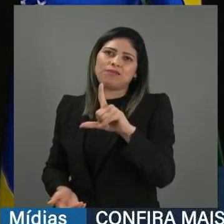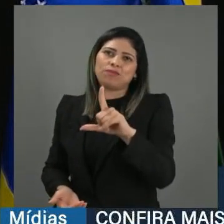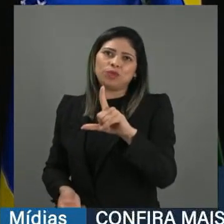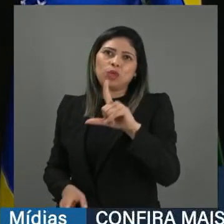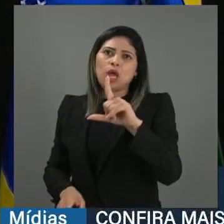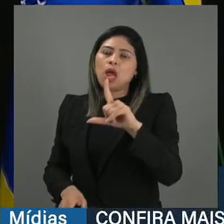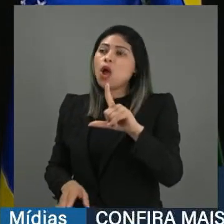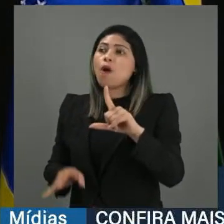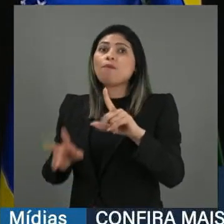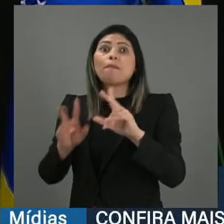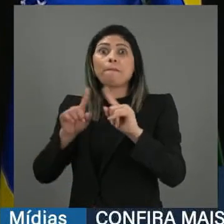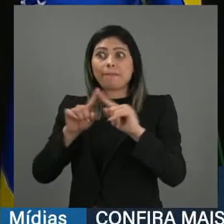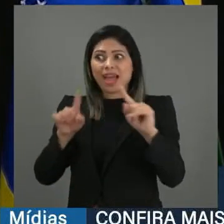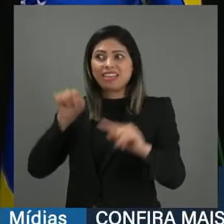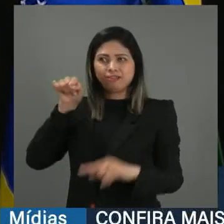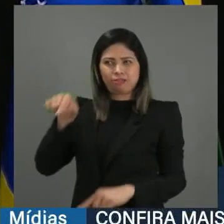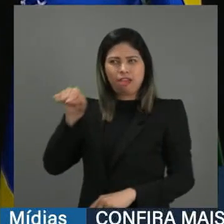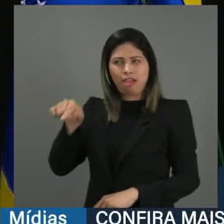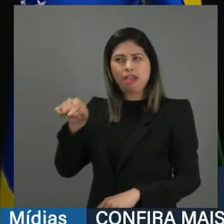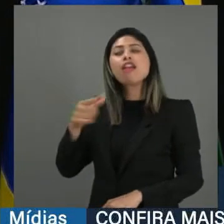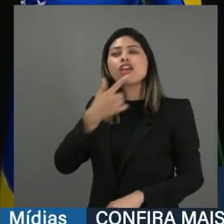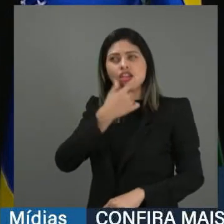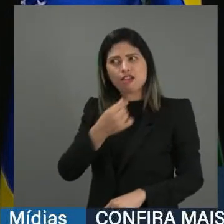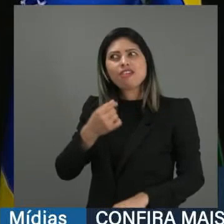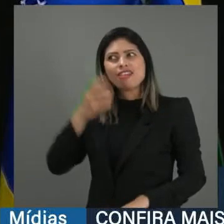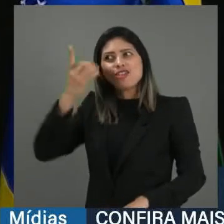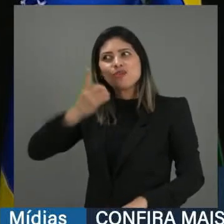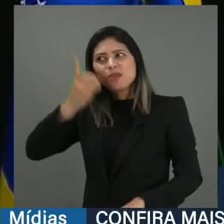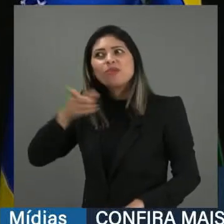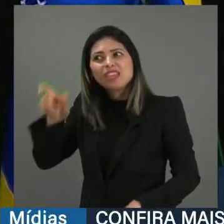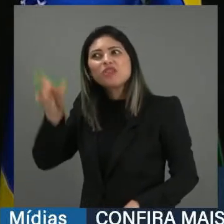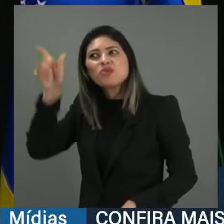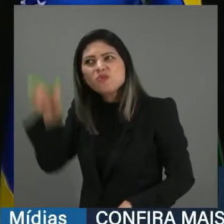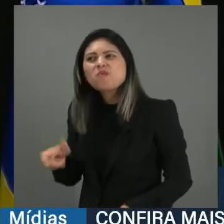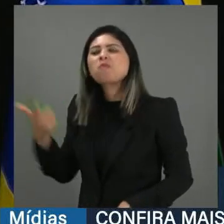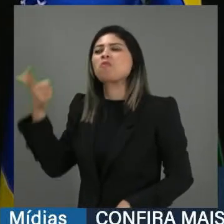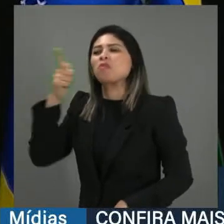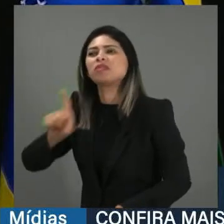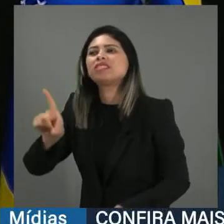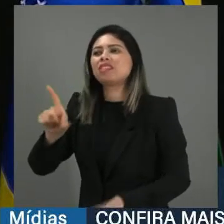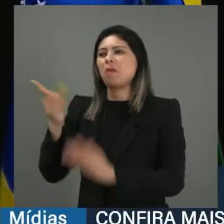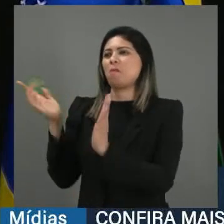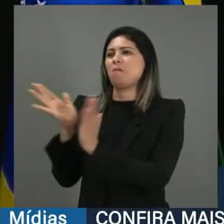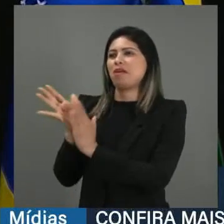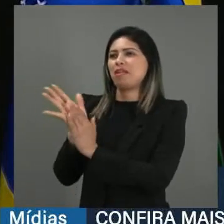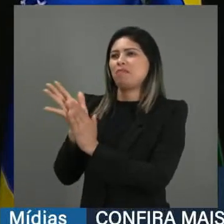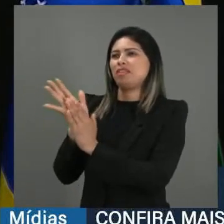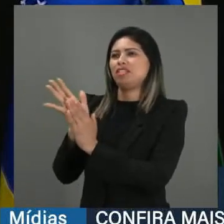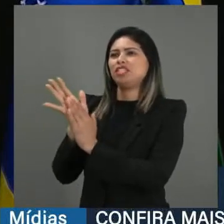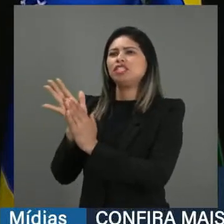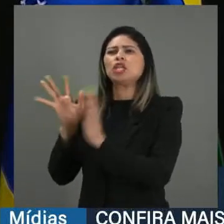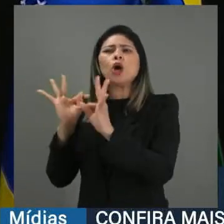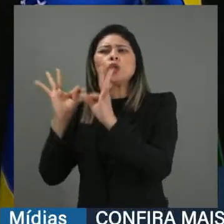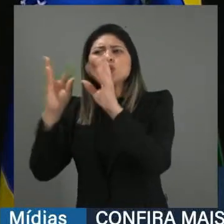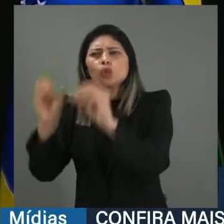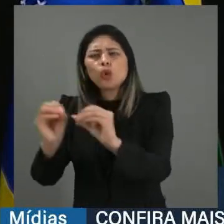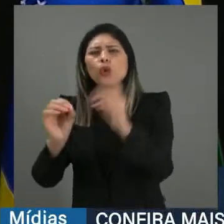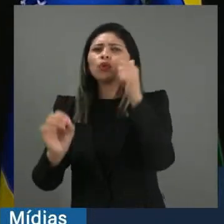o deputado Marcel Van Hatten teve. Parabéns a ele, a todos os deputados que tiveram coragem de assinar.